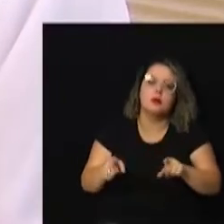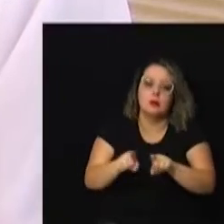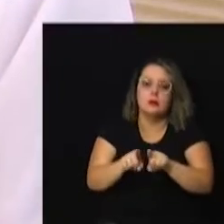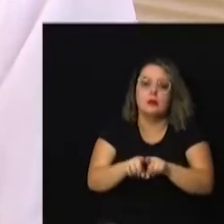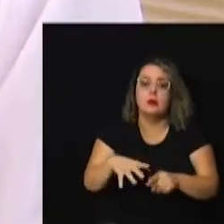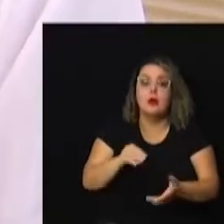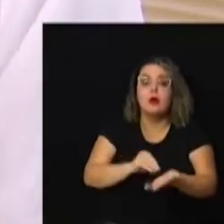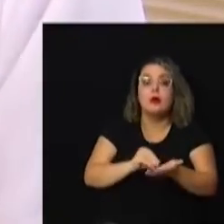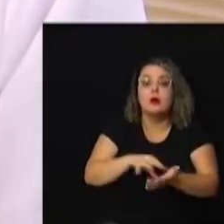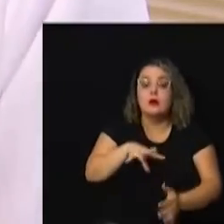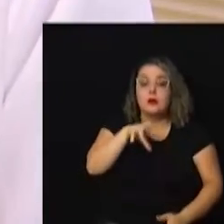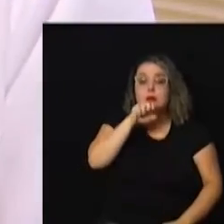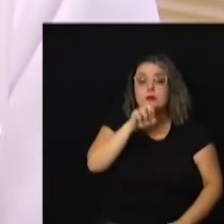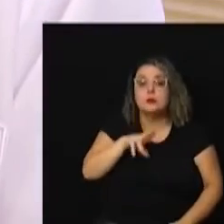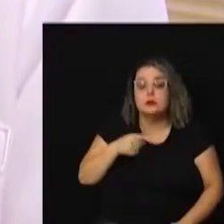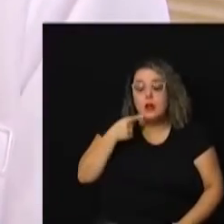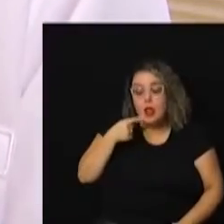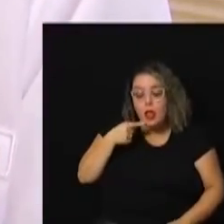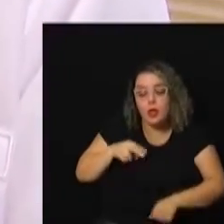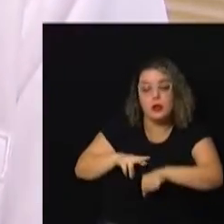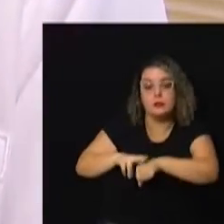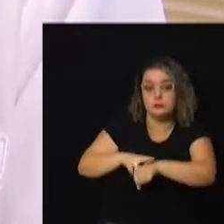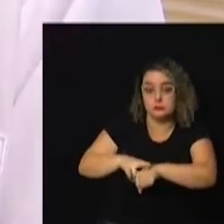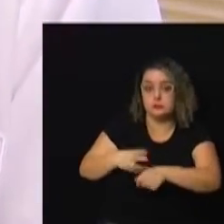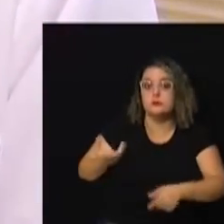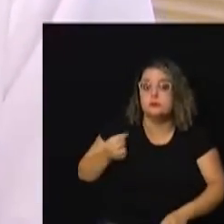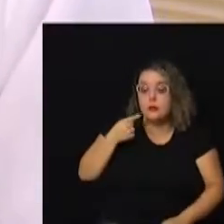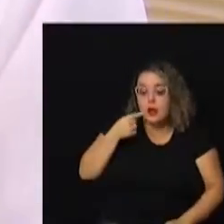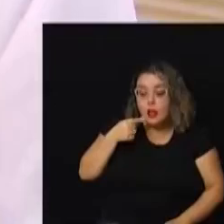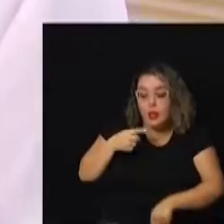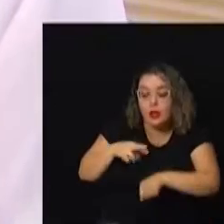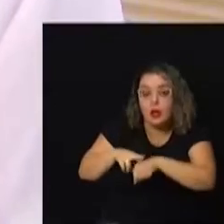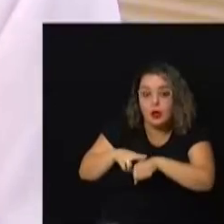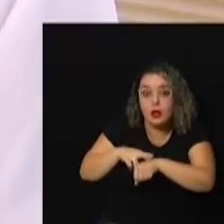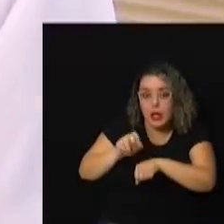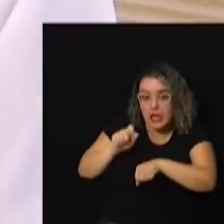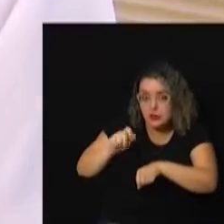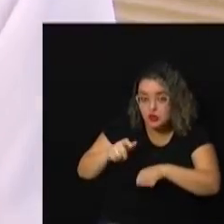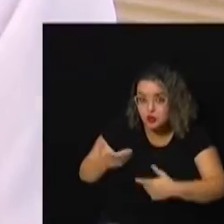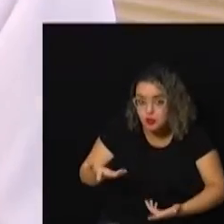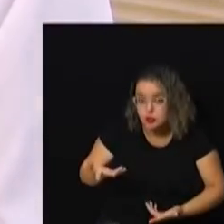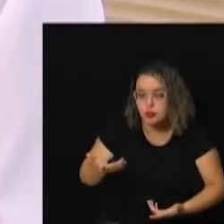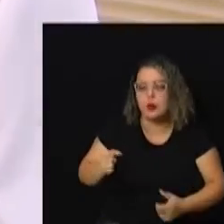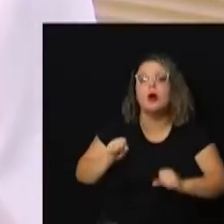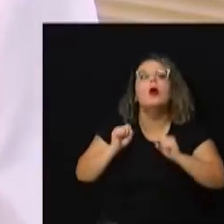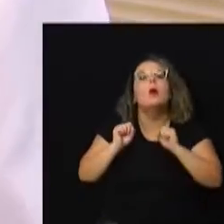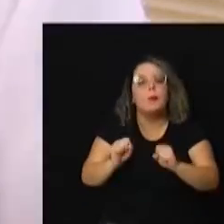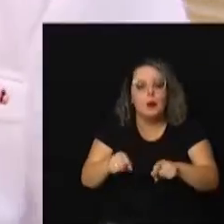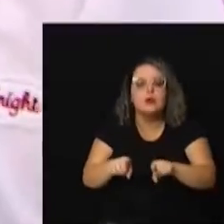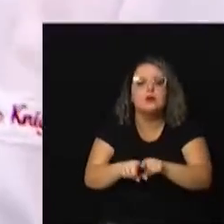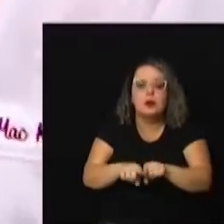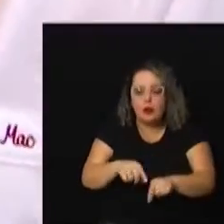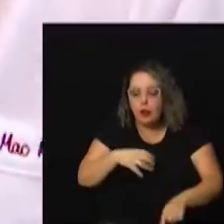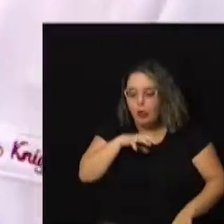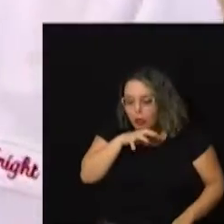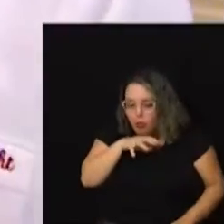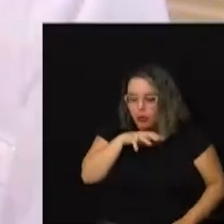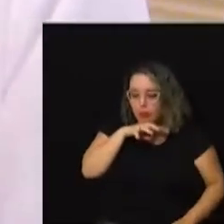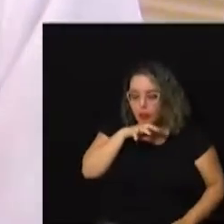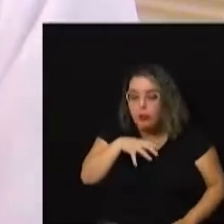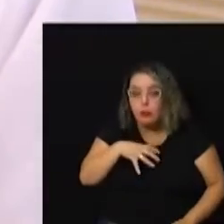do animal. A maioria dos sinais clínicos que o paciente apresenta, além dessa tosse produtiva sem melhora